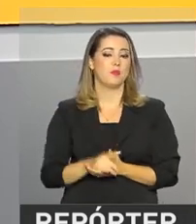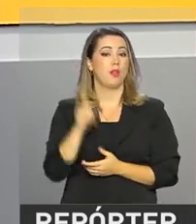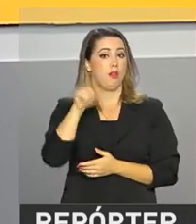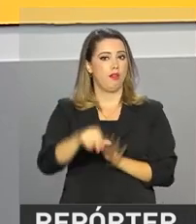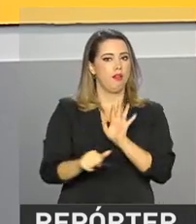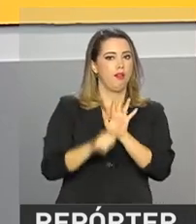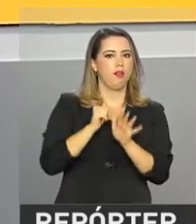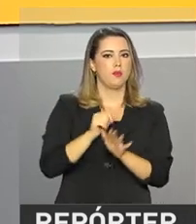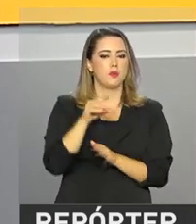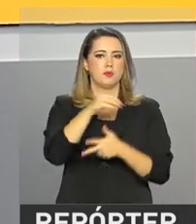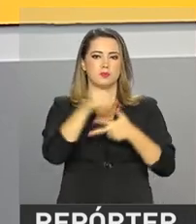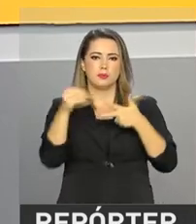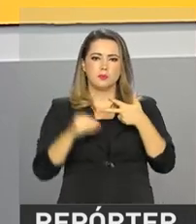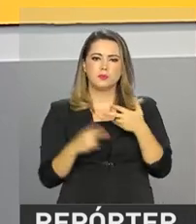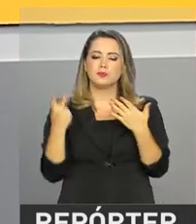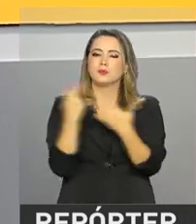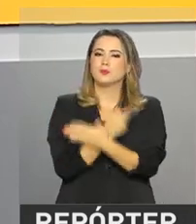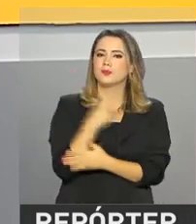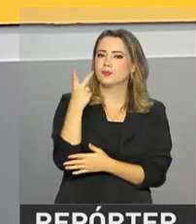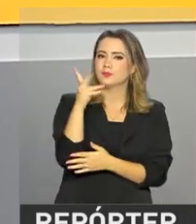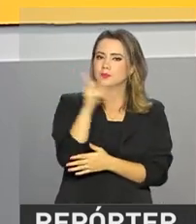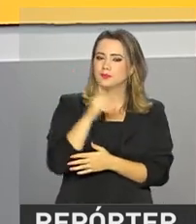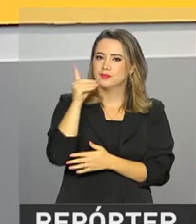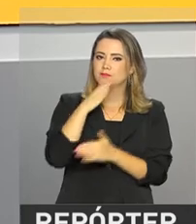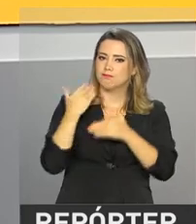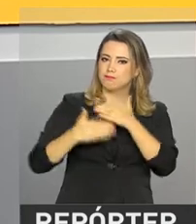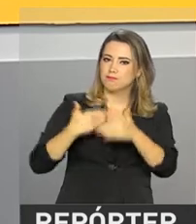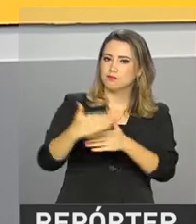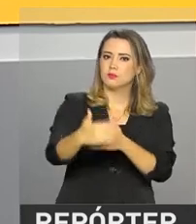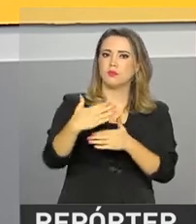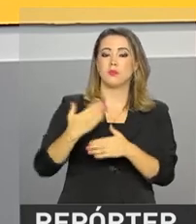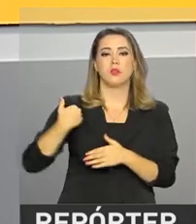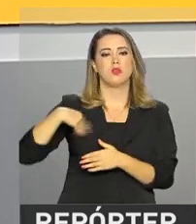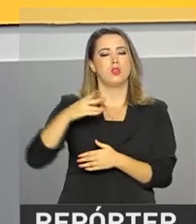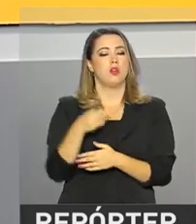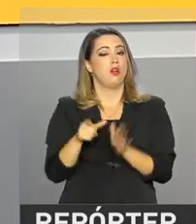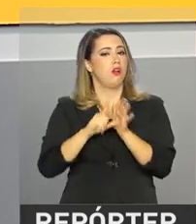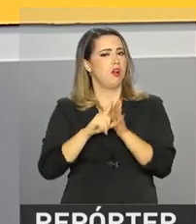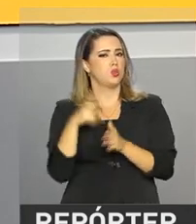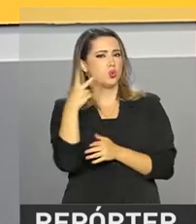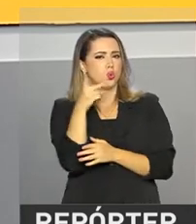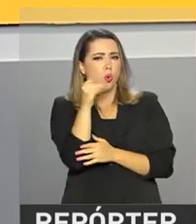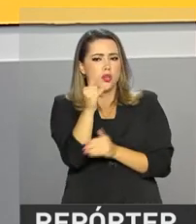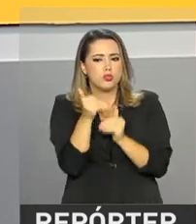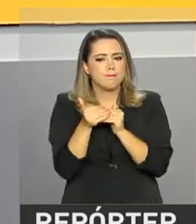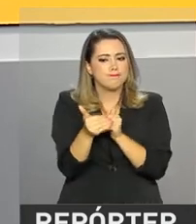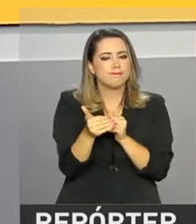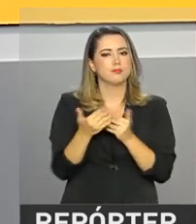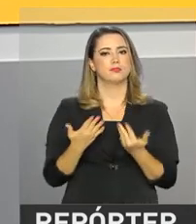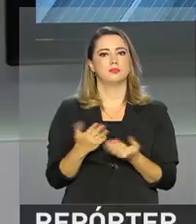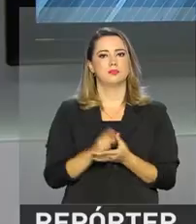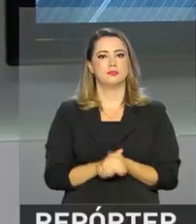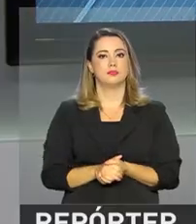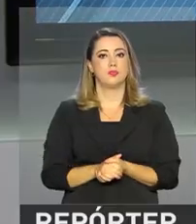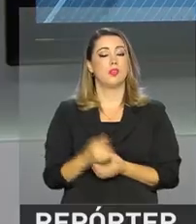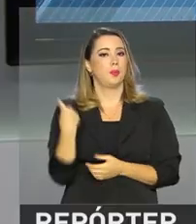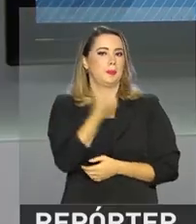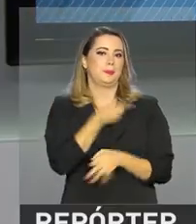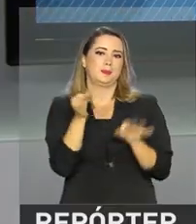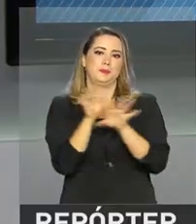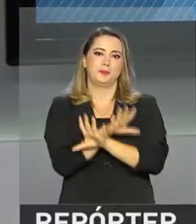É a primeira vez que o Enem é realizado em dois domingos consecutivos e não mais em dois dias seguidos.